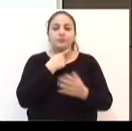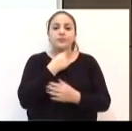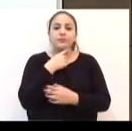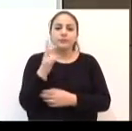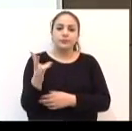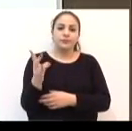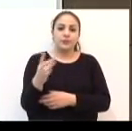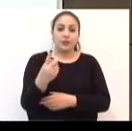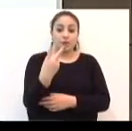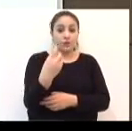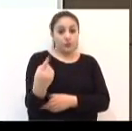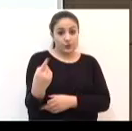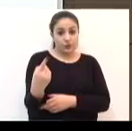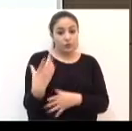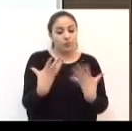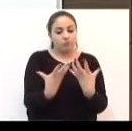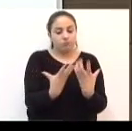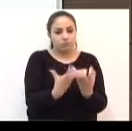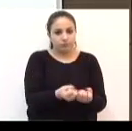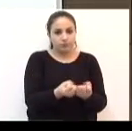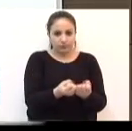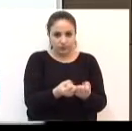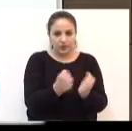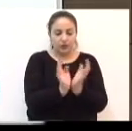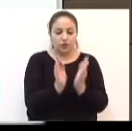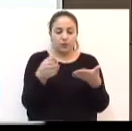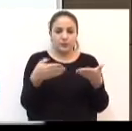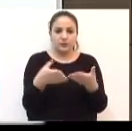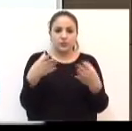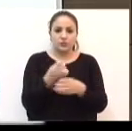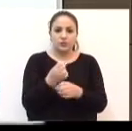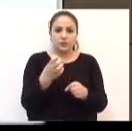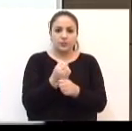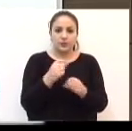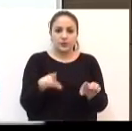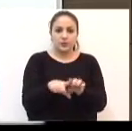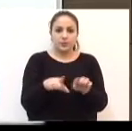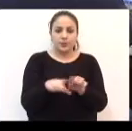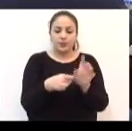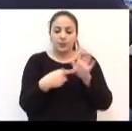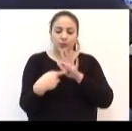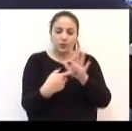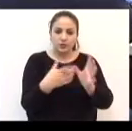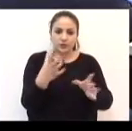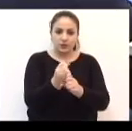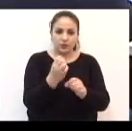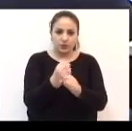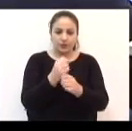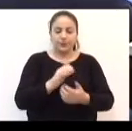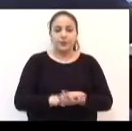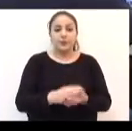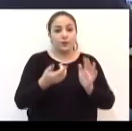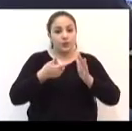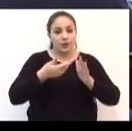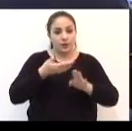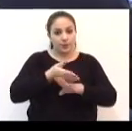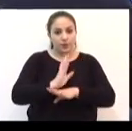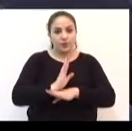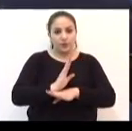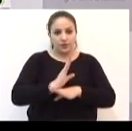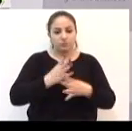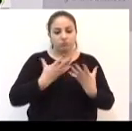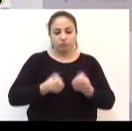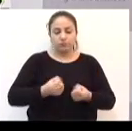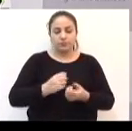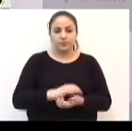21 receberam parecer favorável da Comissão de Orçamento e Tomada de Contas e foram aprovadas por